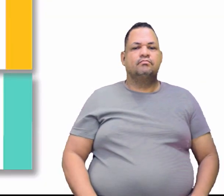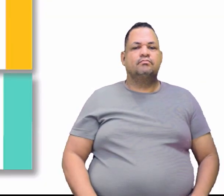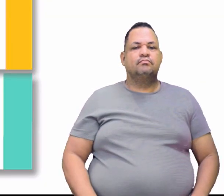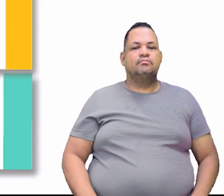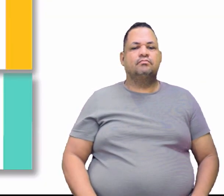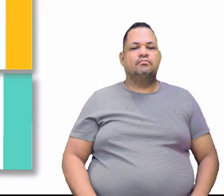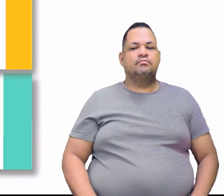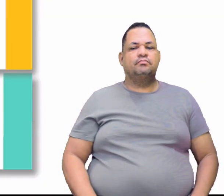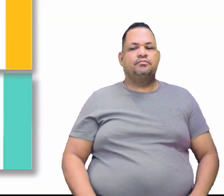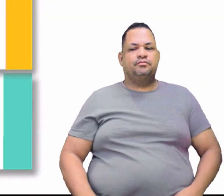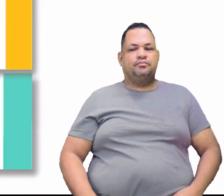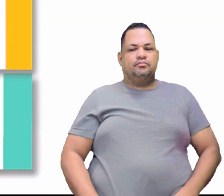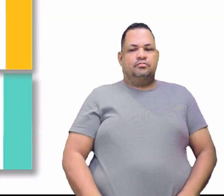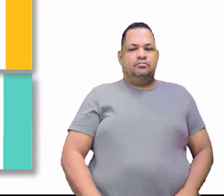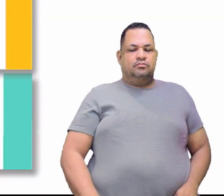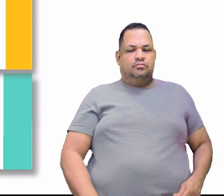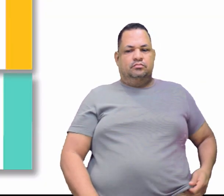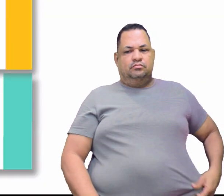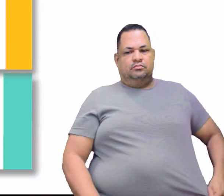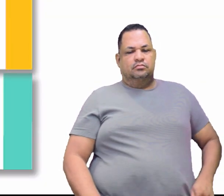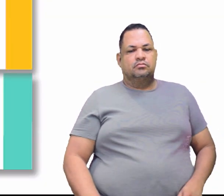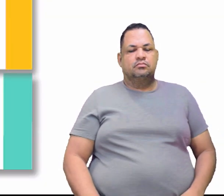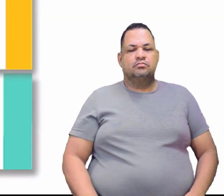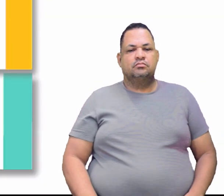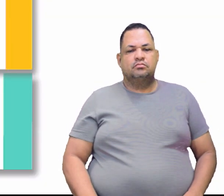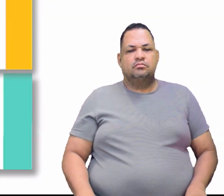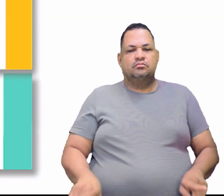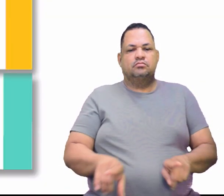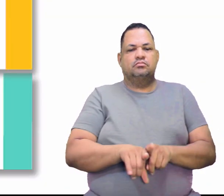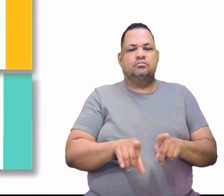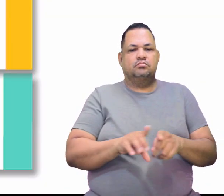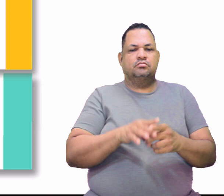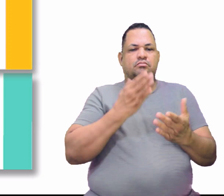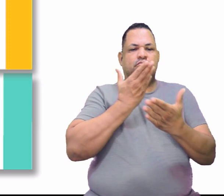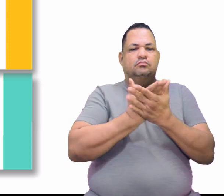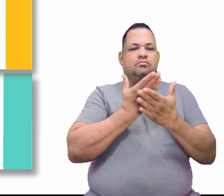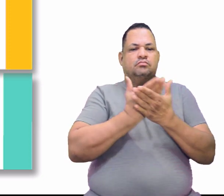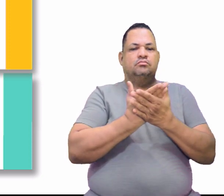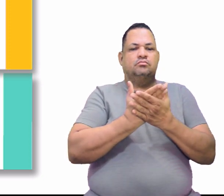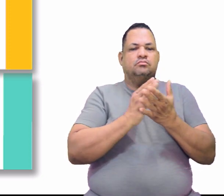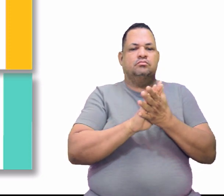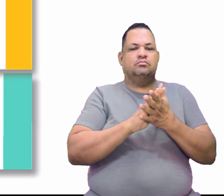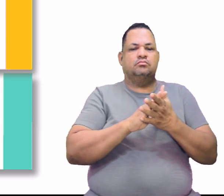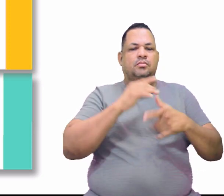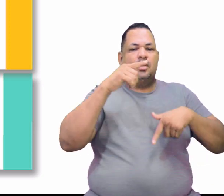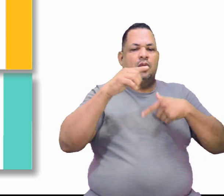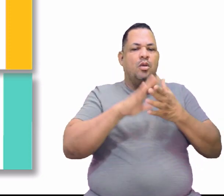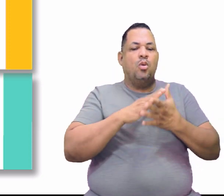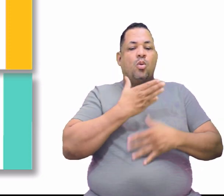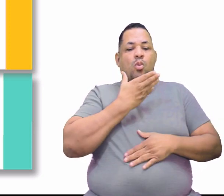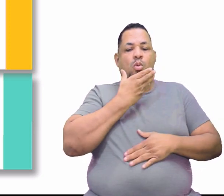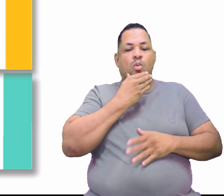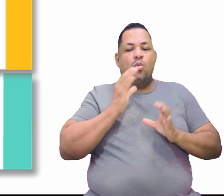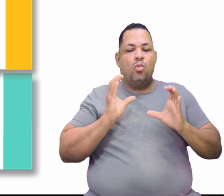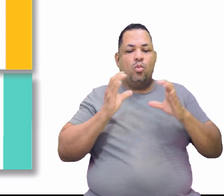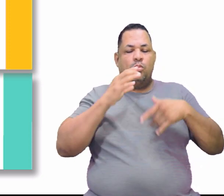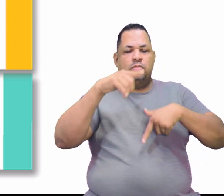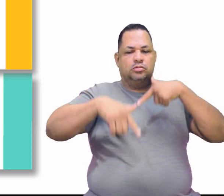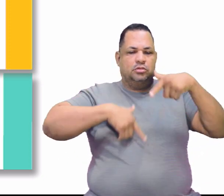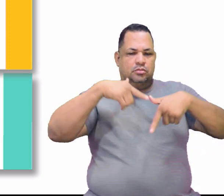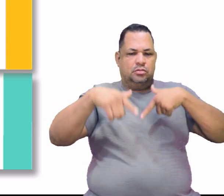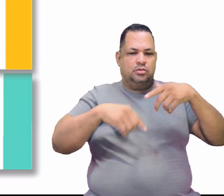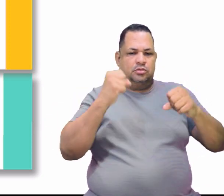Vamos lá. E aí, claro, também vamos estudar sobre a mão de obra para a construção da